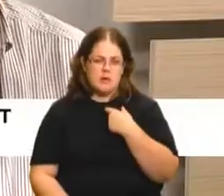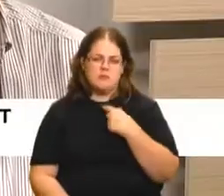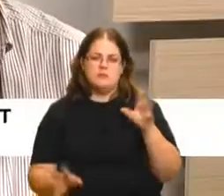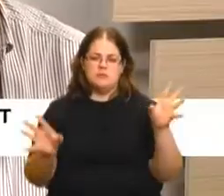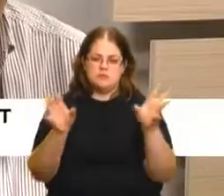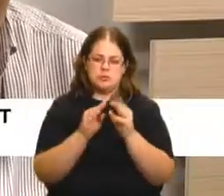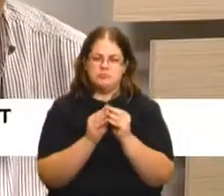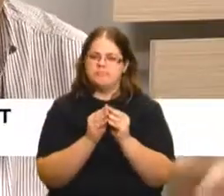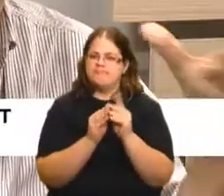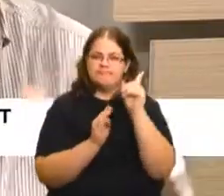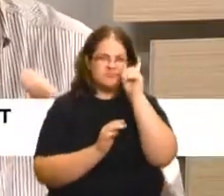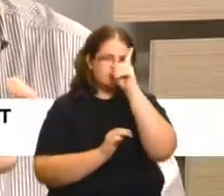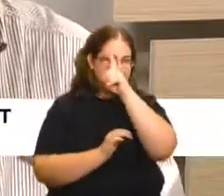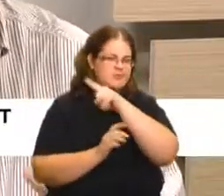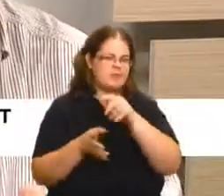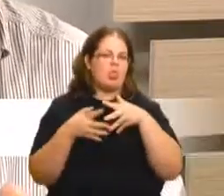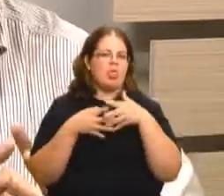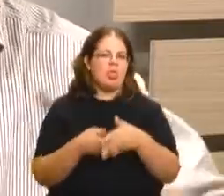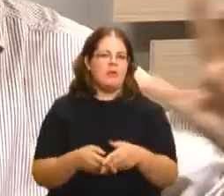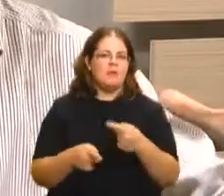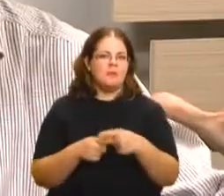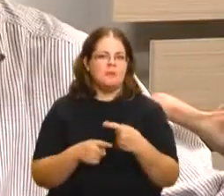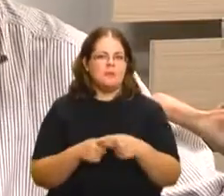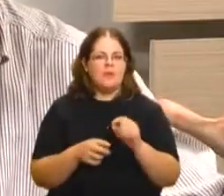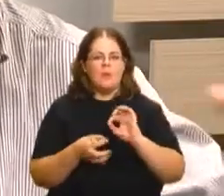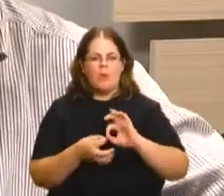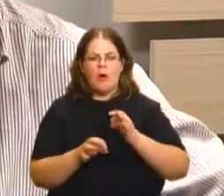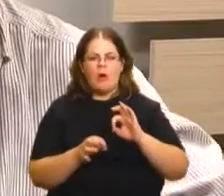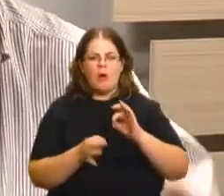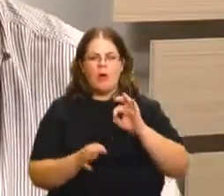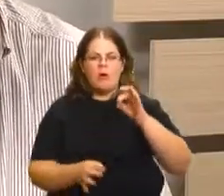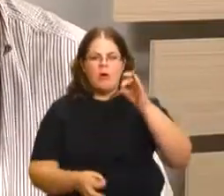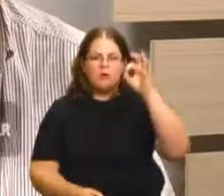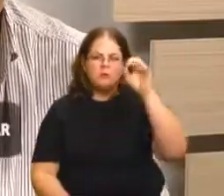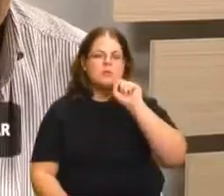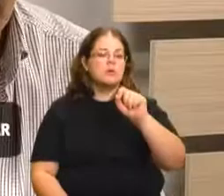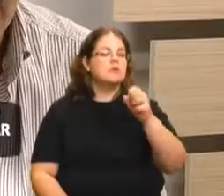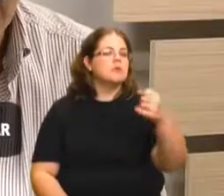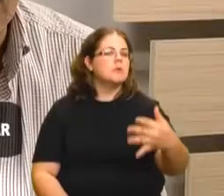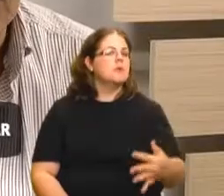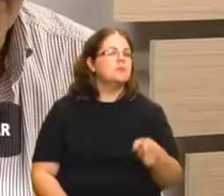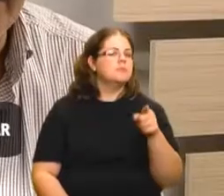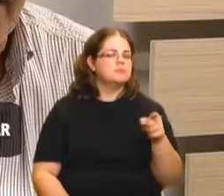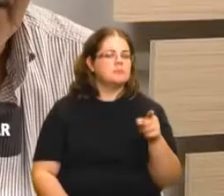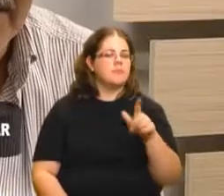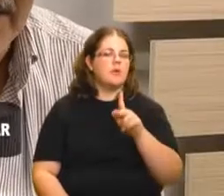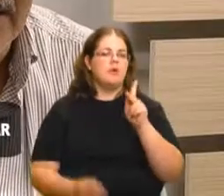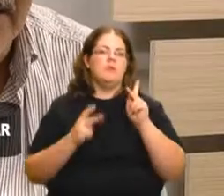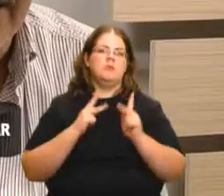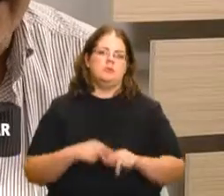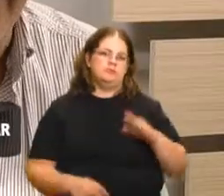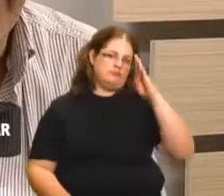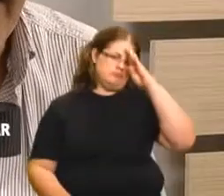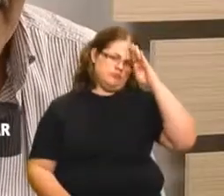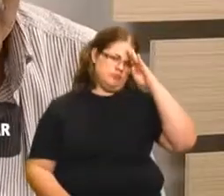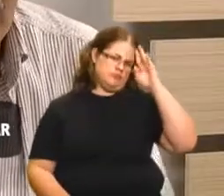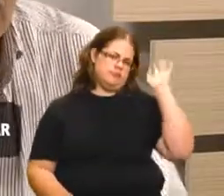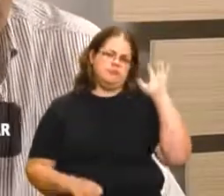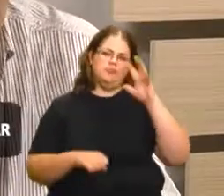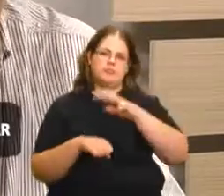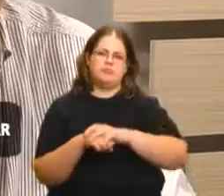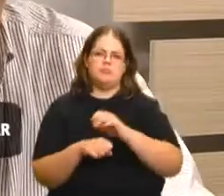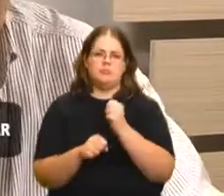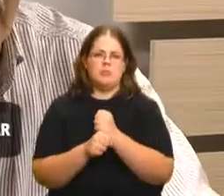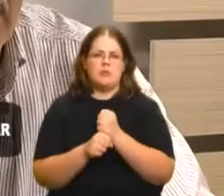programa é curto e síntese sempre é uma coisa complicada em assuntos complexos e longos, mas assim, os militares,